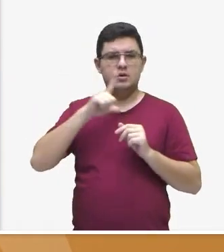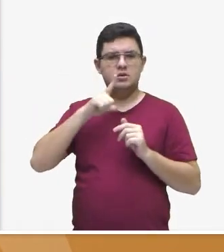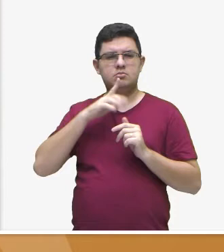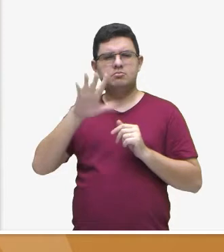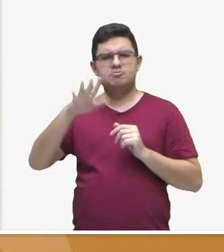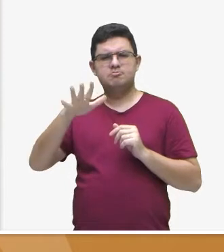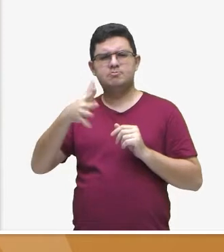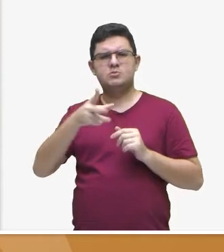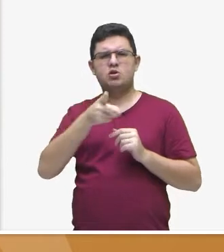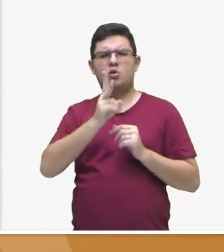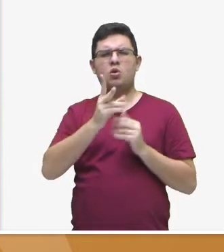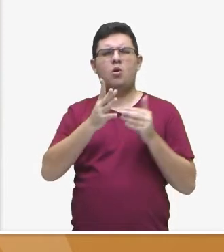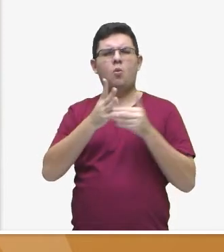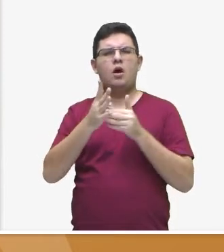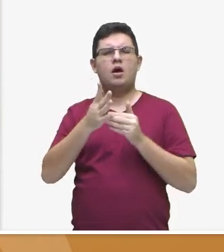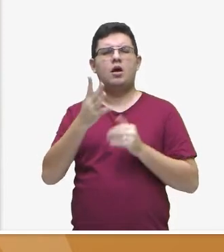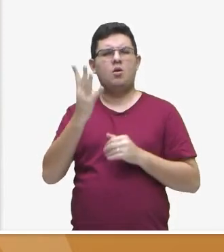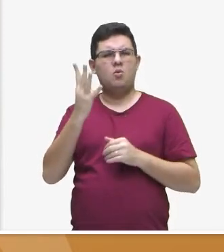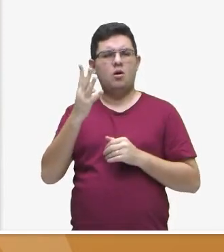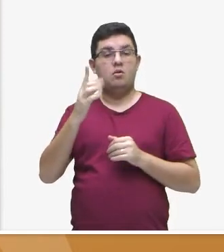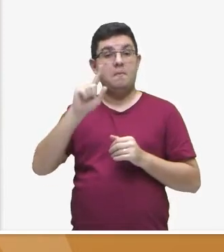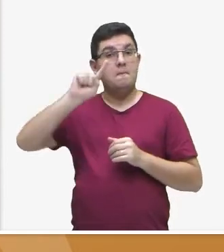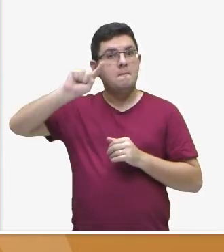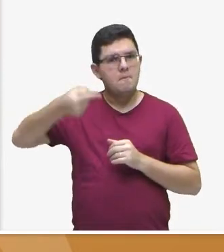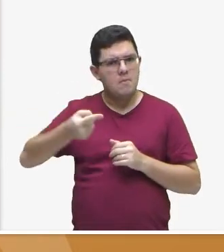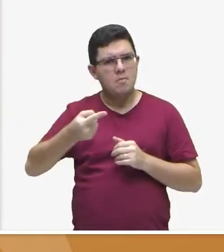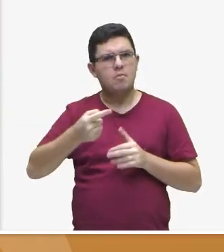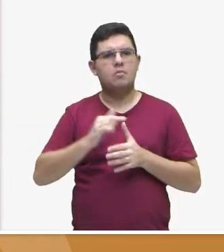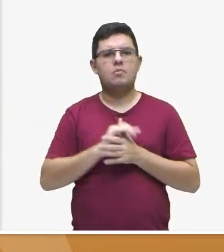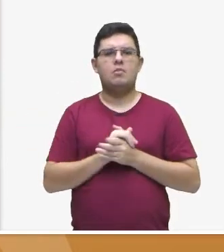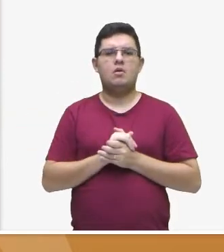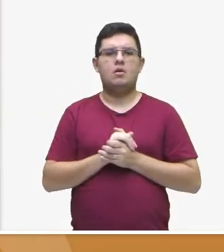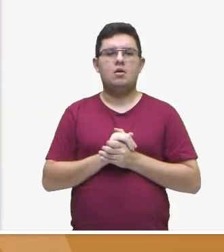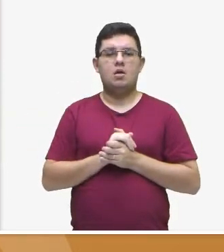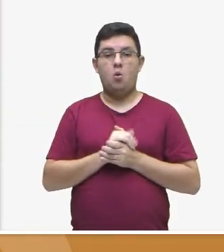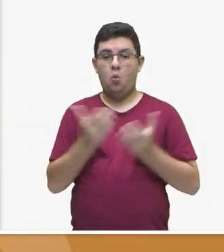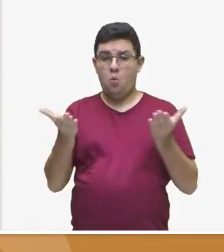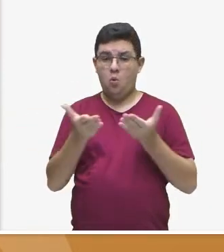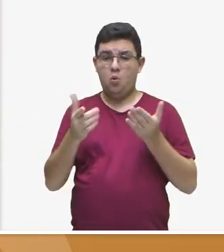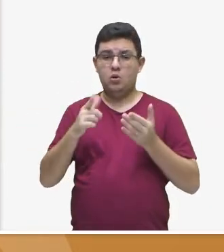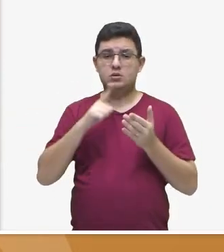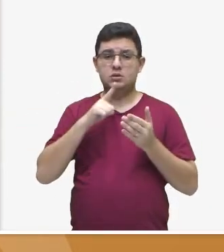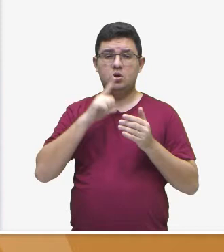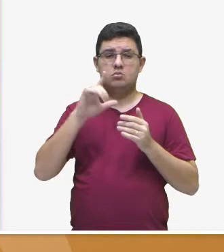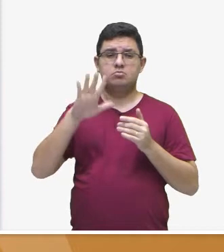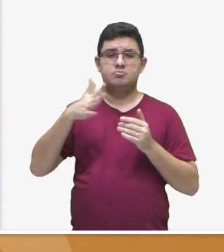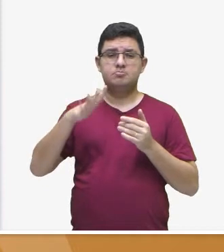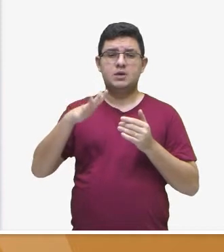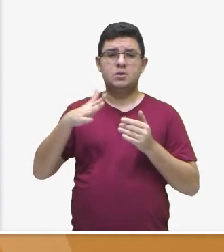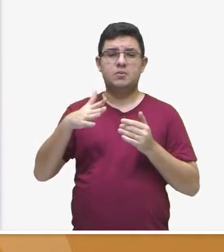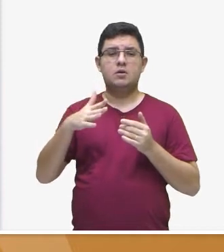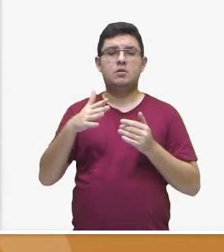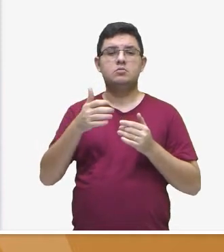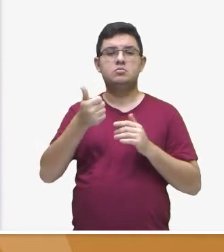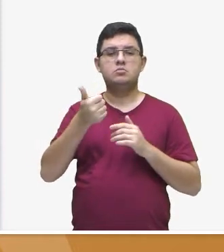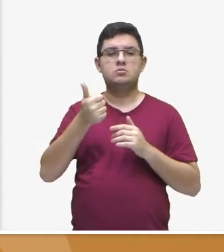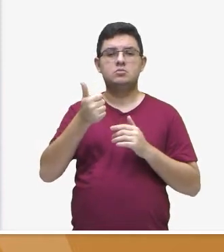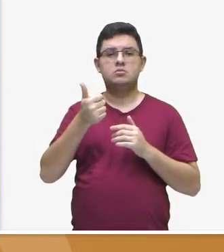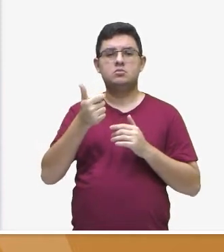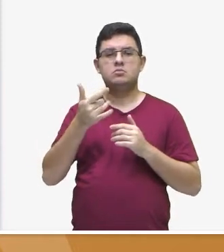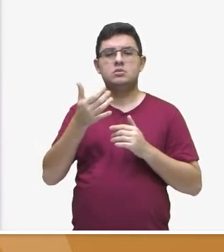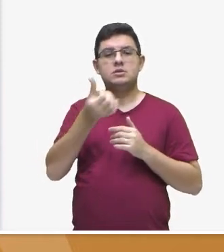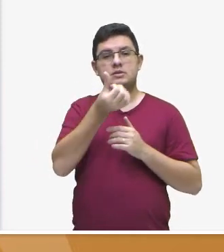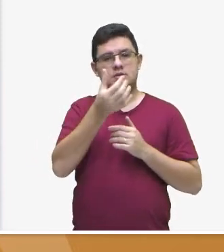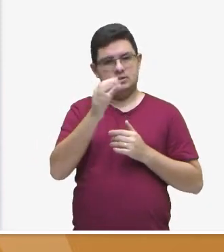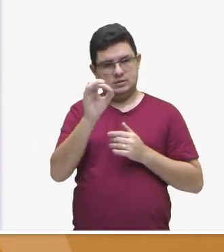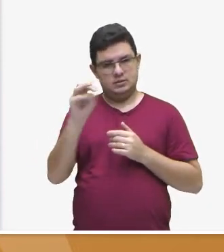a 227 povos, falando 180 línguas diferentes. Então, vejam, dizer que são